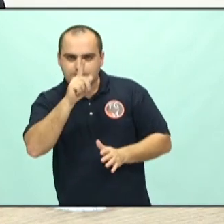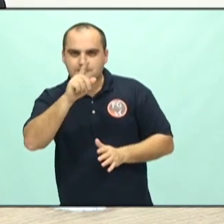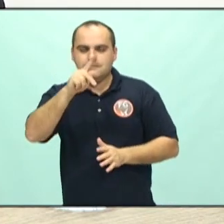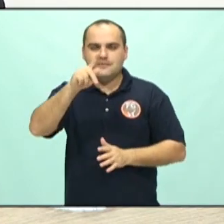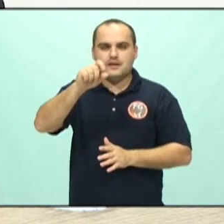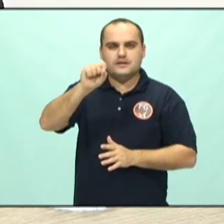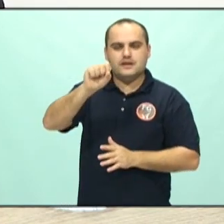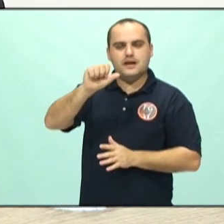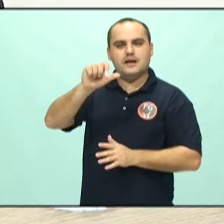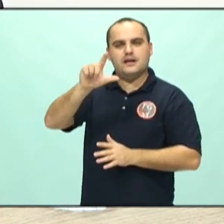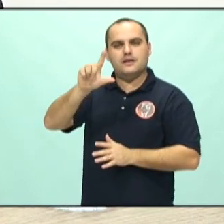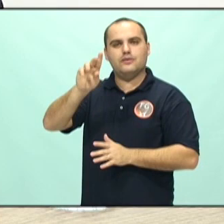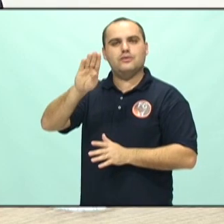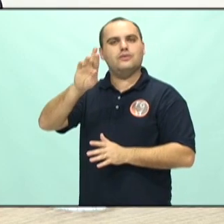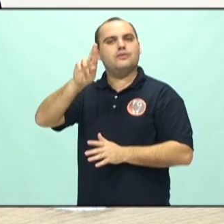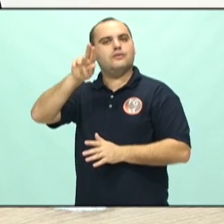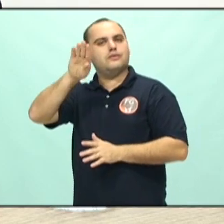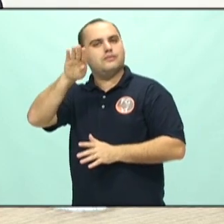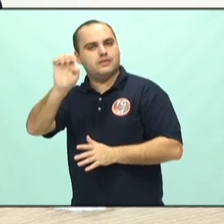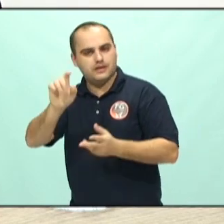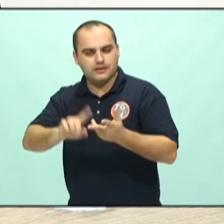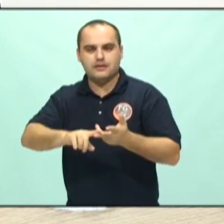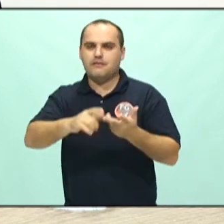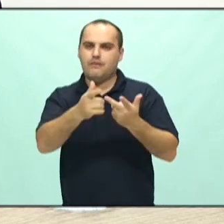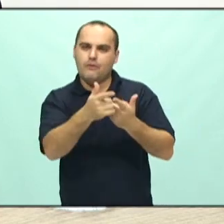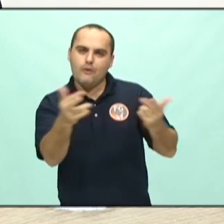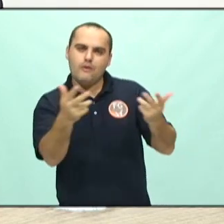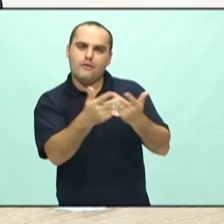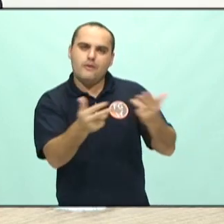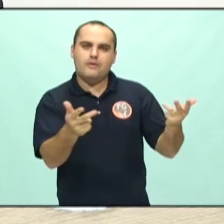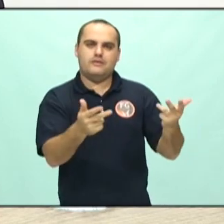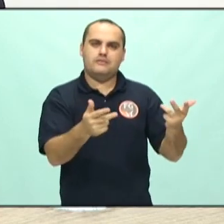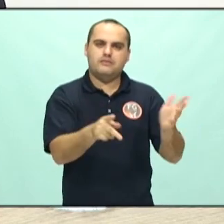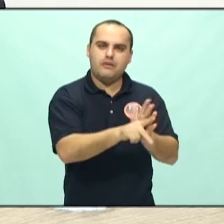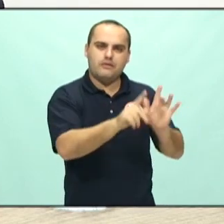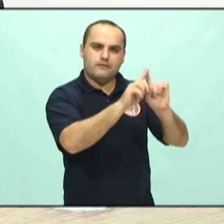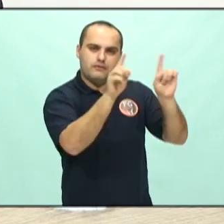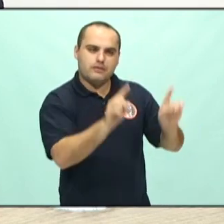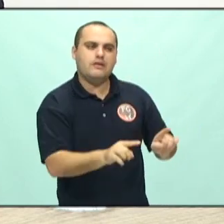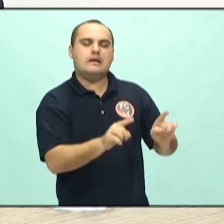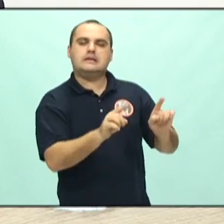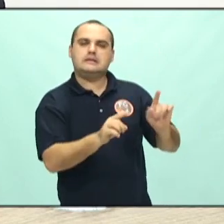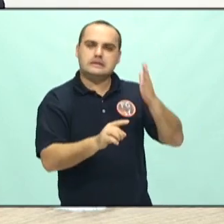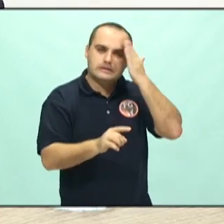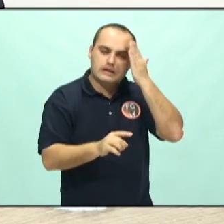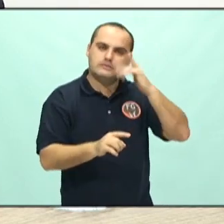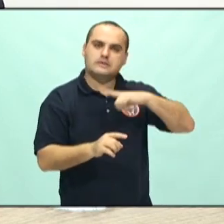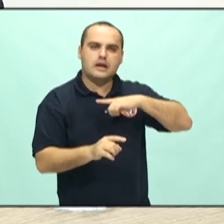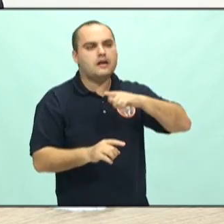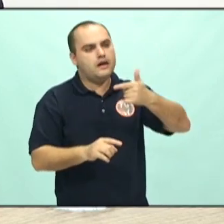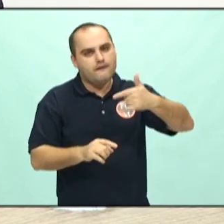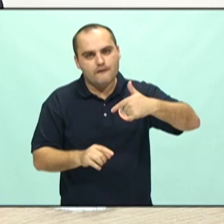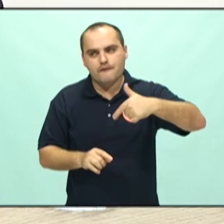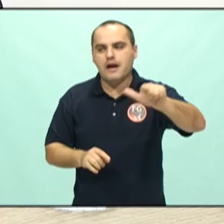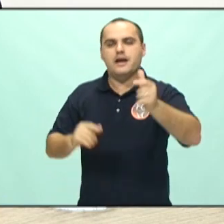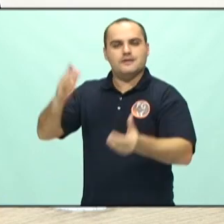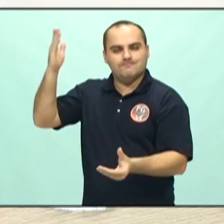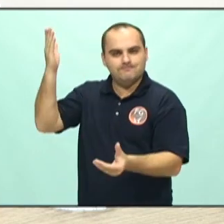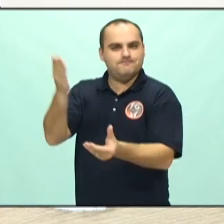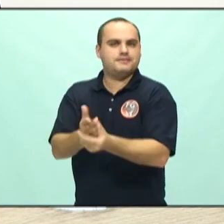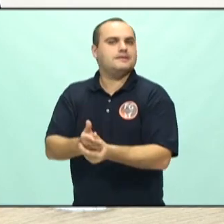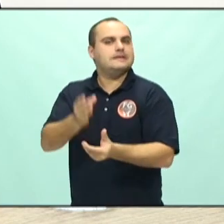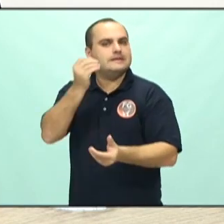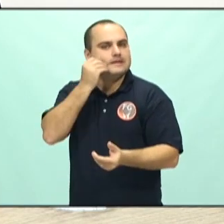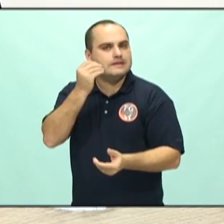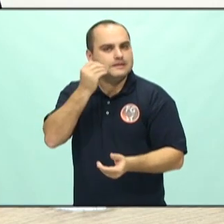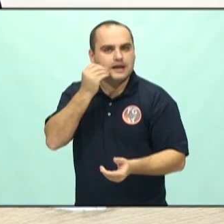periculosidade, e outras situações mais pontuais de alguma categoria ou outra, né, que a gente tem entrado na justiça aí para